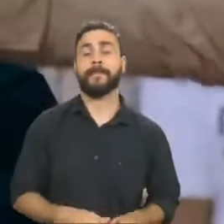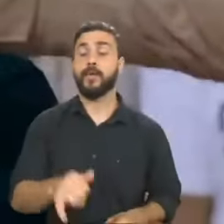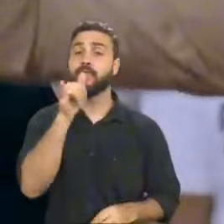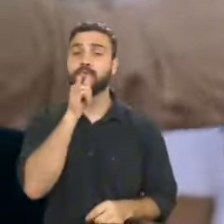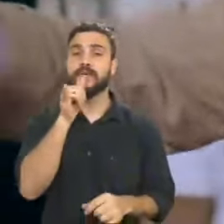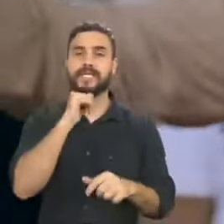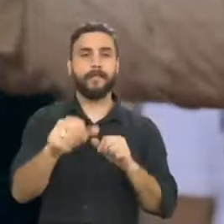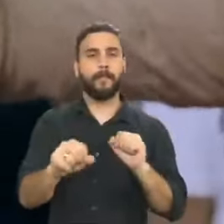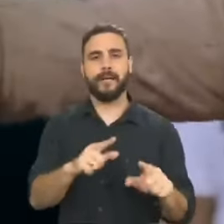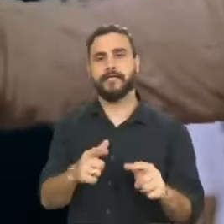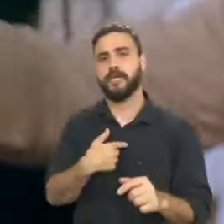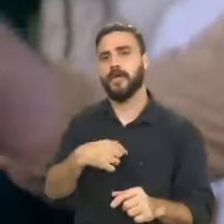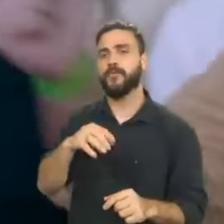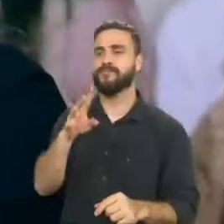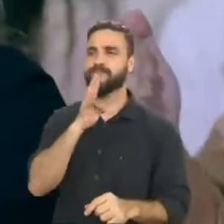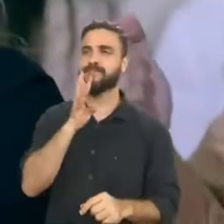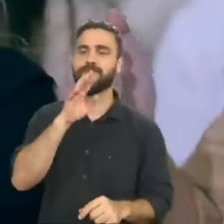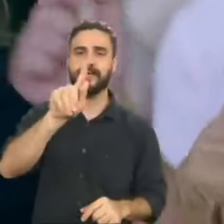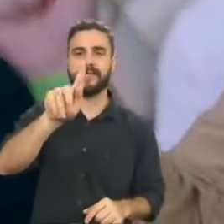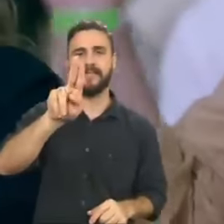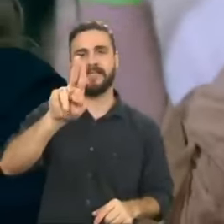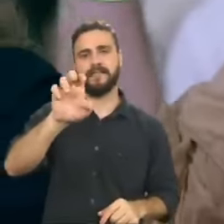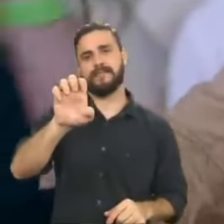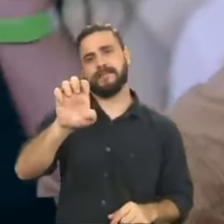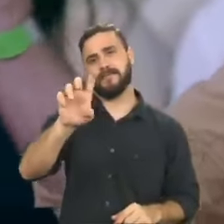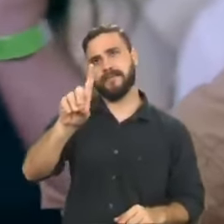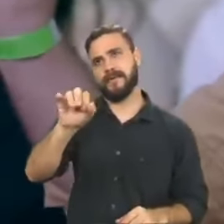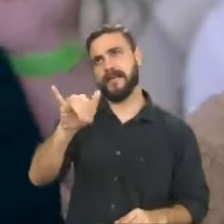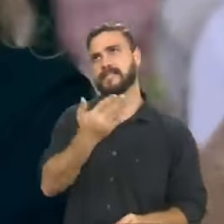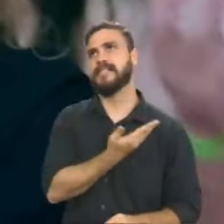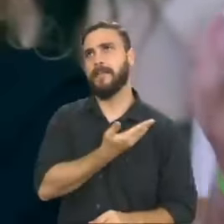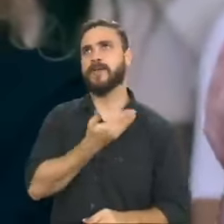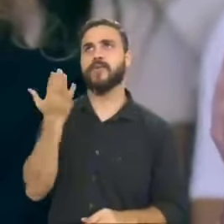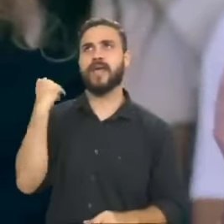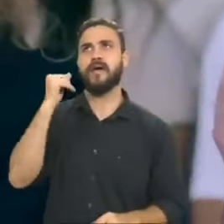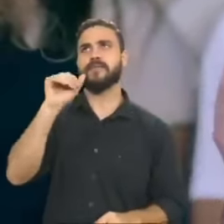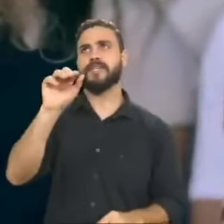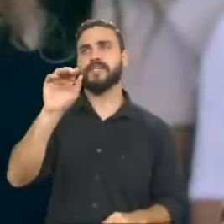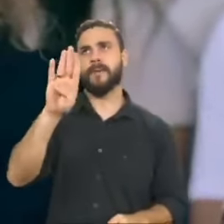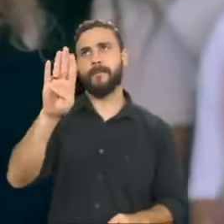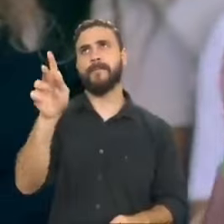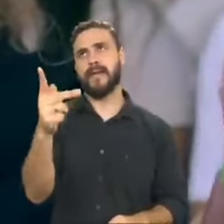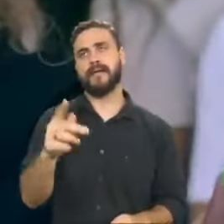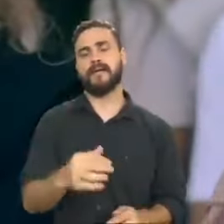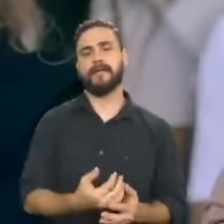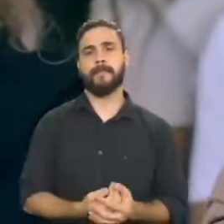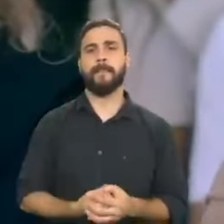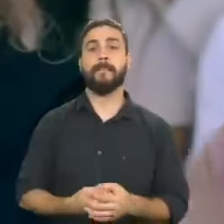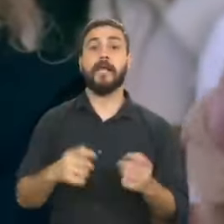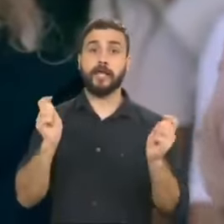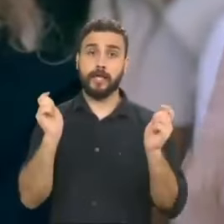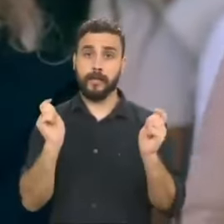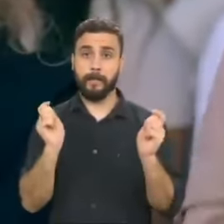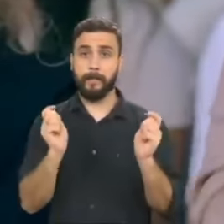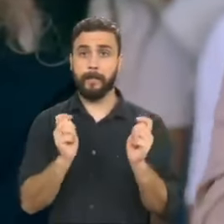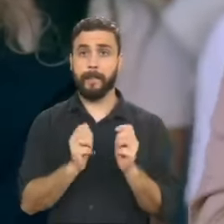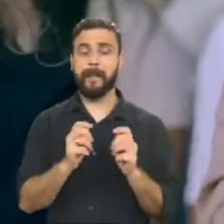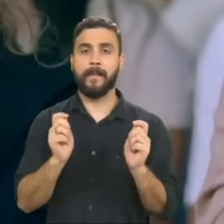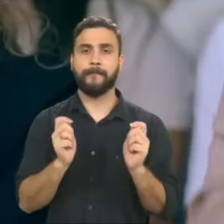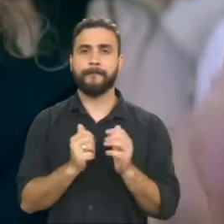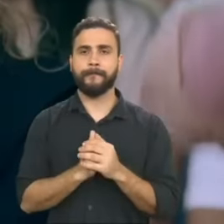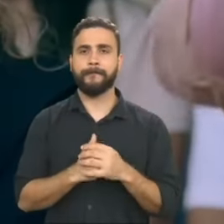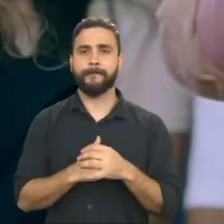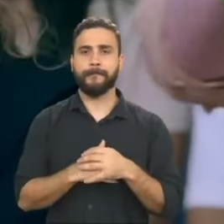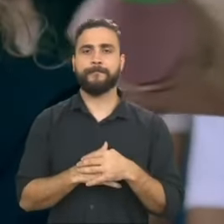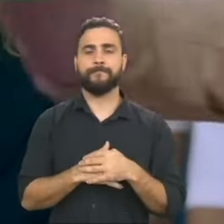aprendendo, conheço Guedes de muitos anos lá em Belo Horizonte, nós percebemos também que é possível fazer isso do ponto de vista individual, o